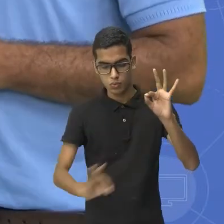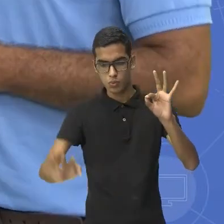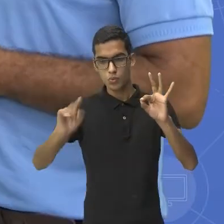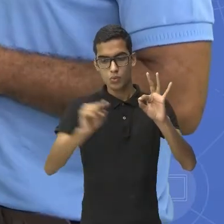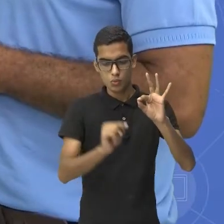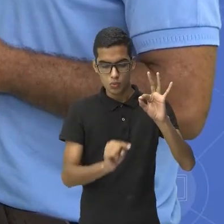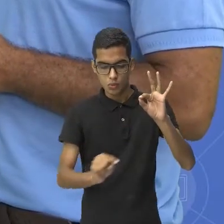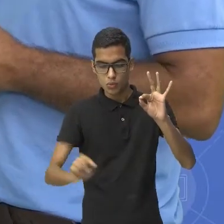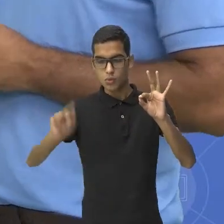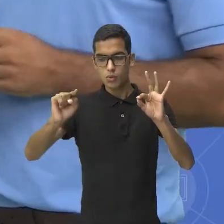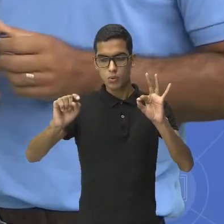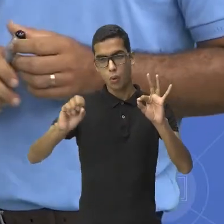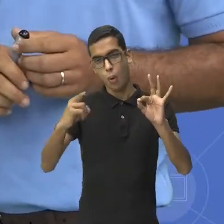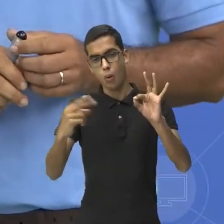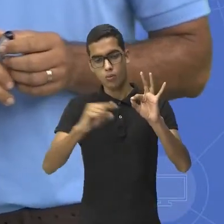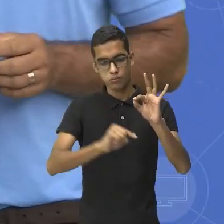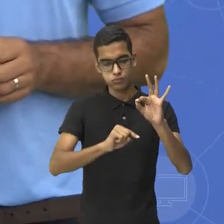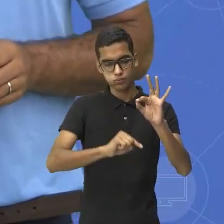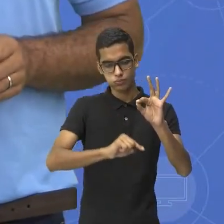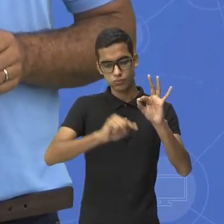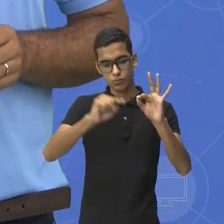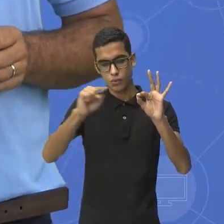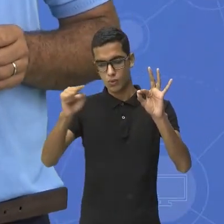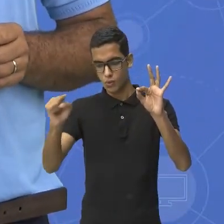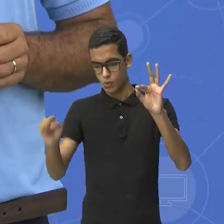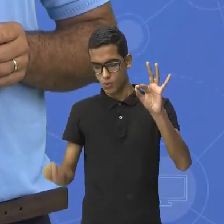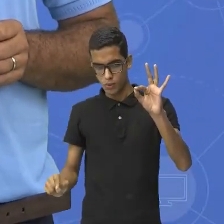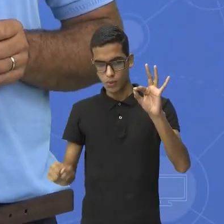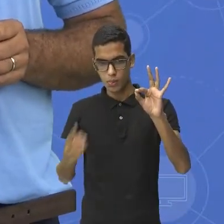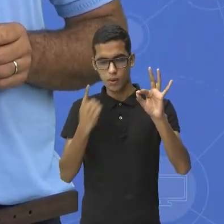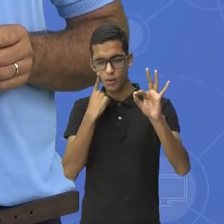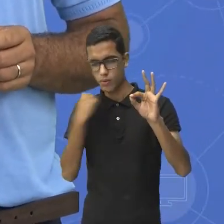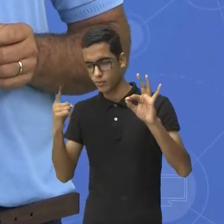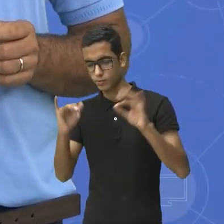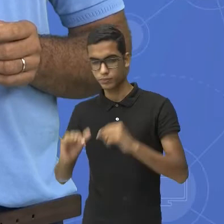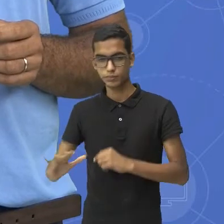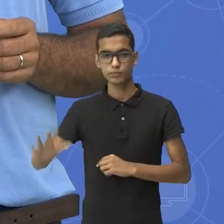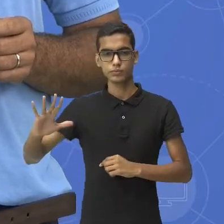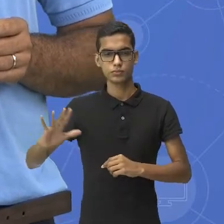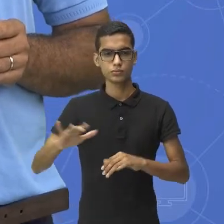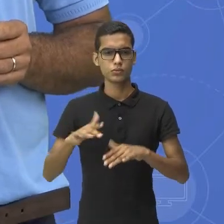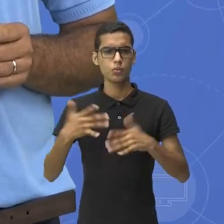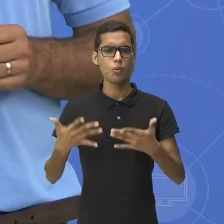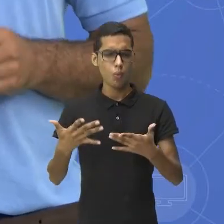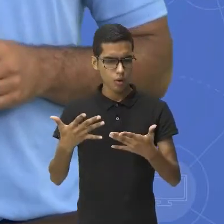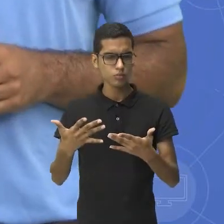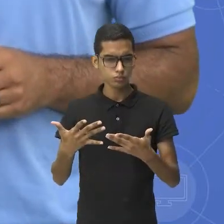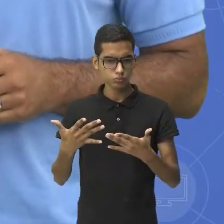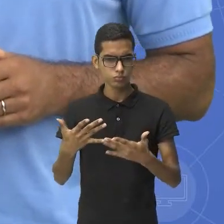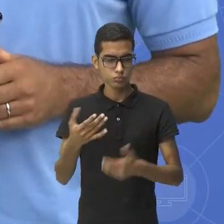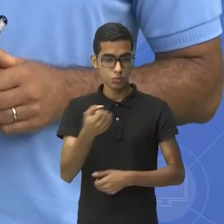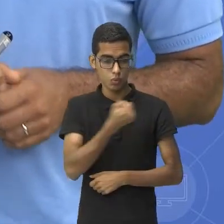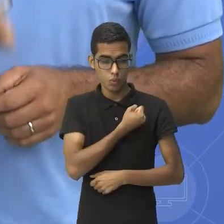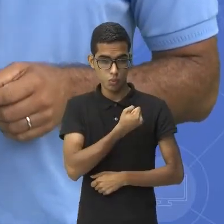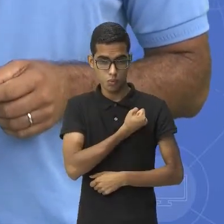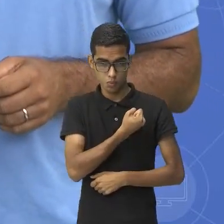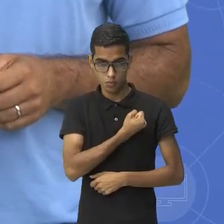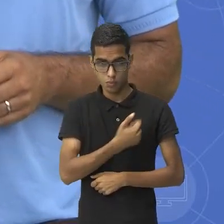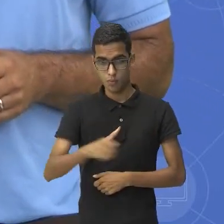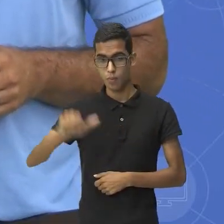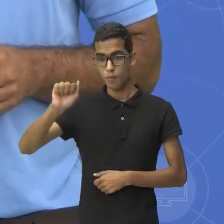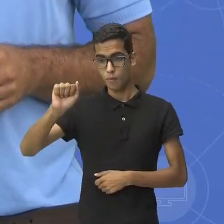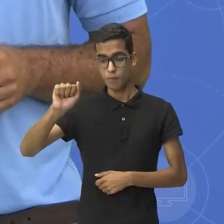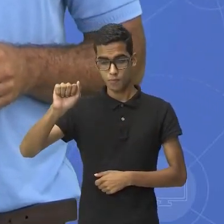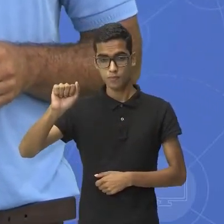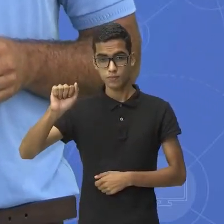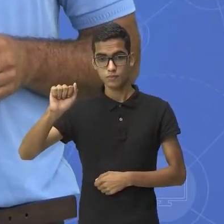ver na animação agora. Dá uma olhadinha na animação. Quando o coeficiente A é maior que 0, tá? Quando o